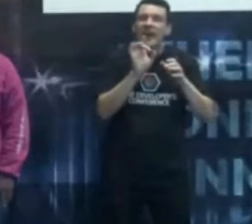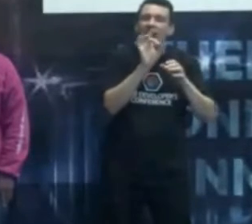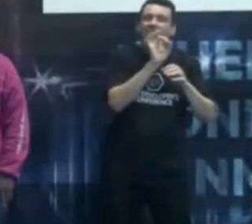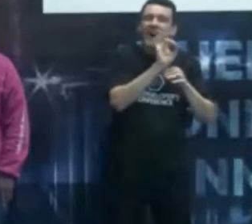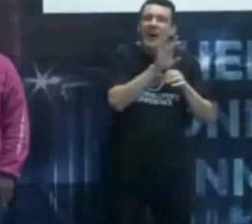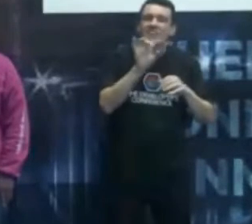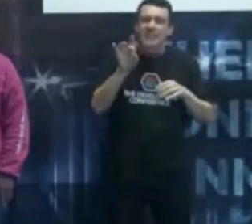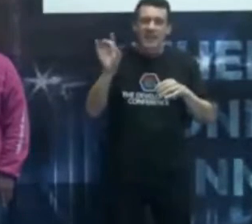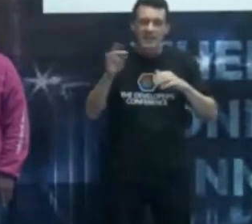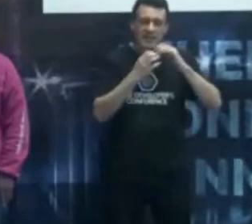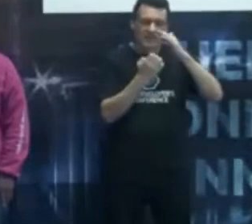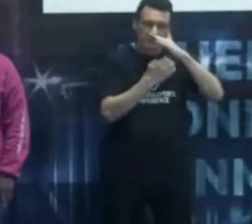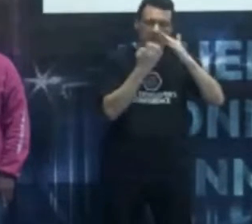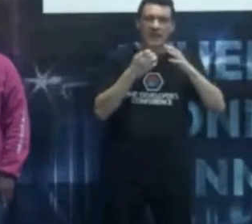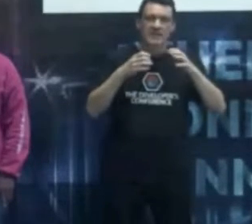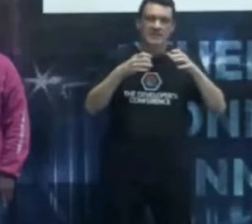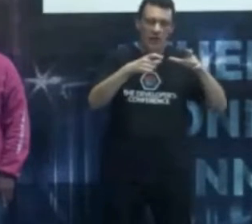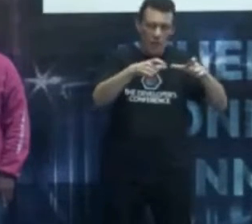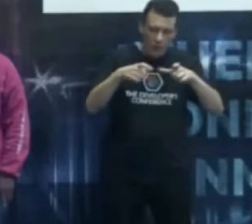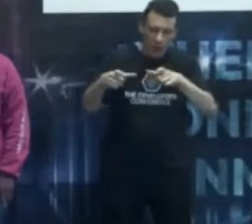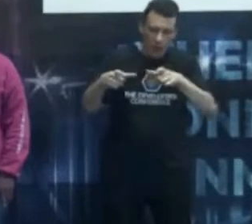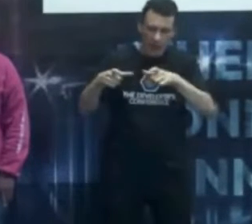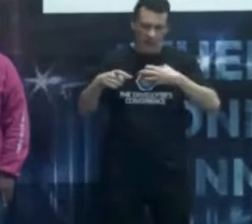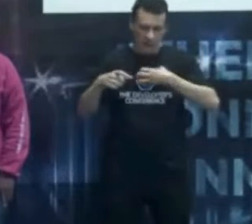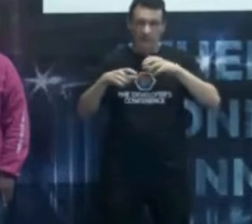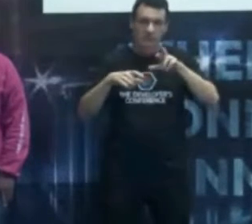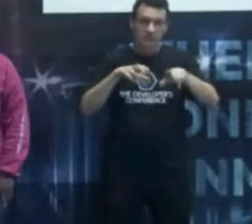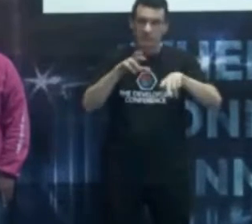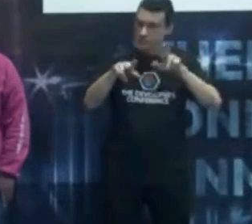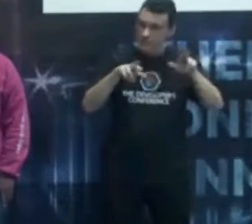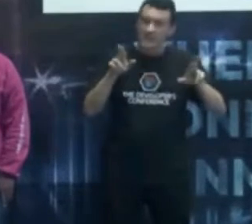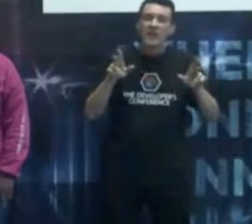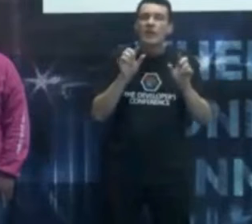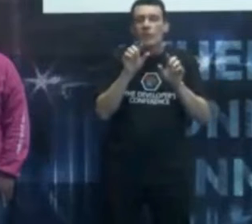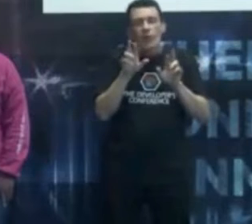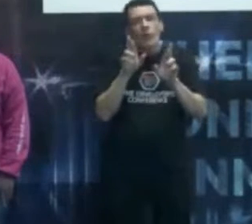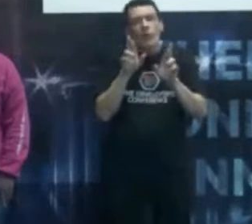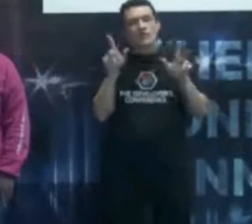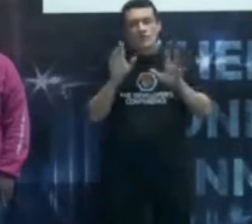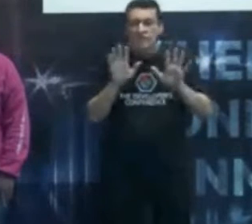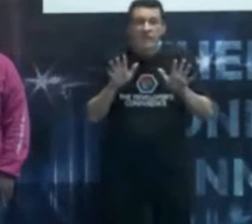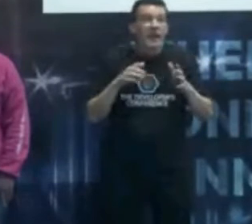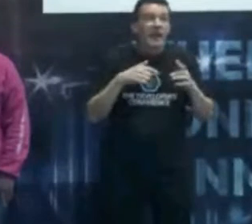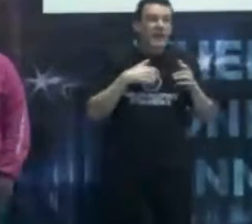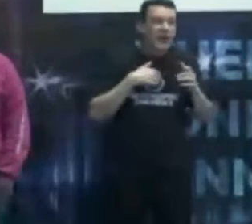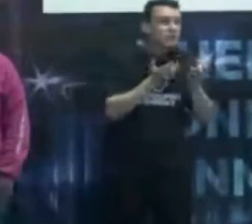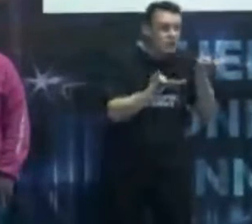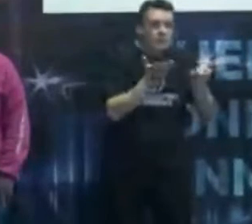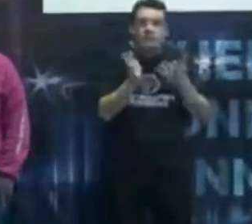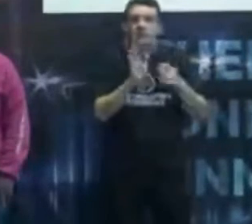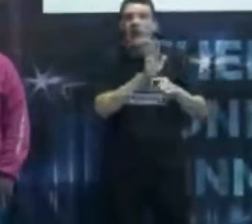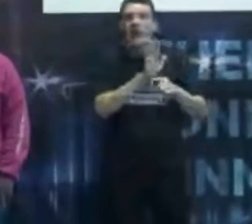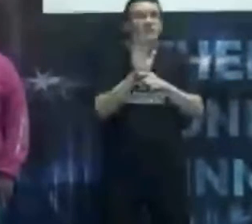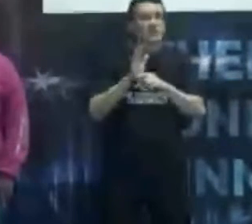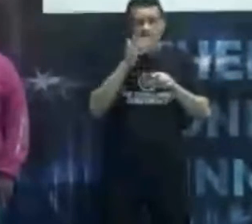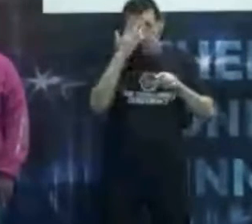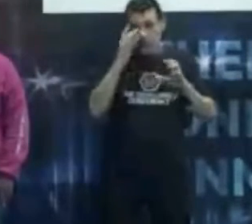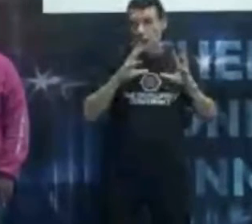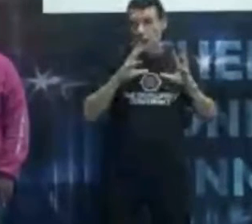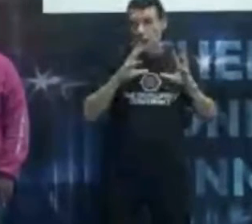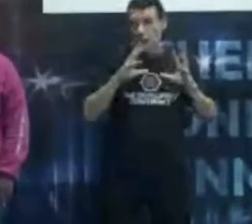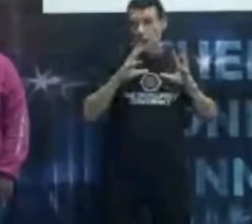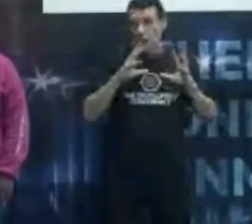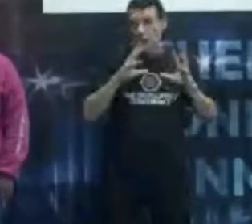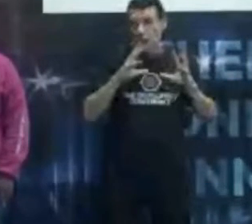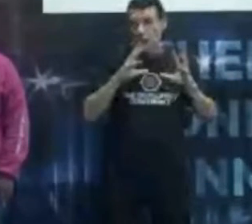compreender para aplicar essa mesma gestão de pessoas que eu sempre apliquei e que eu sempre conheci. Então não existe segredo, não existe fórmula mágica, eu